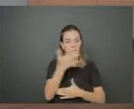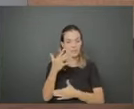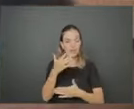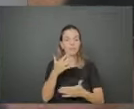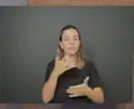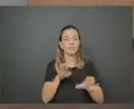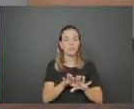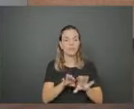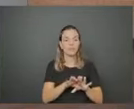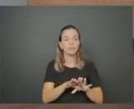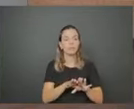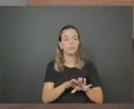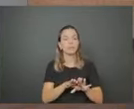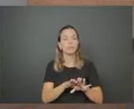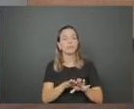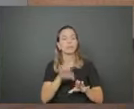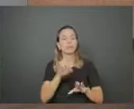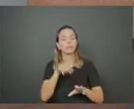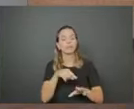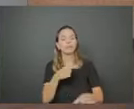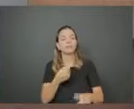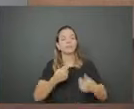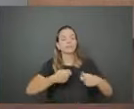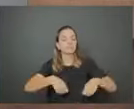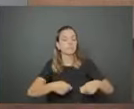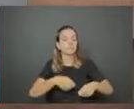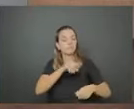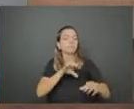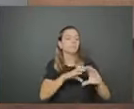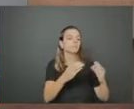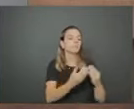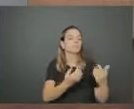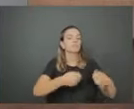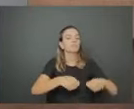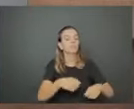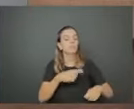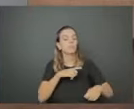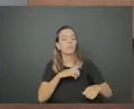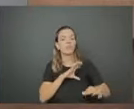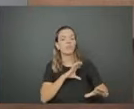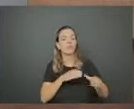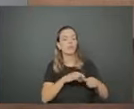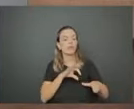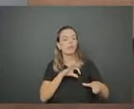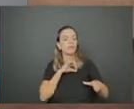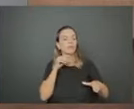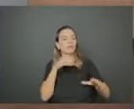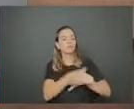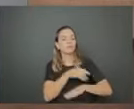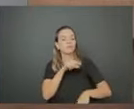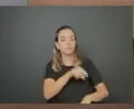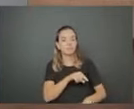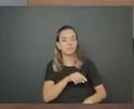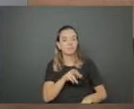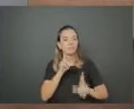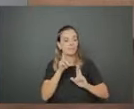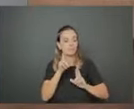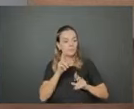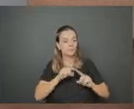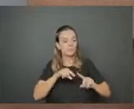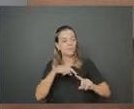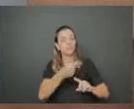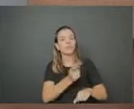essa é uma ansiedade que existe daquela comunidade de ter esse batalhão lá. Esperamos que na próxima gestão do governador Ratinho Júnior isso